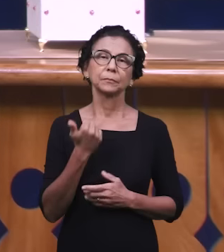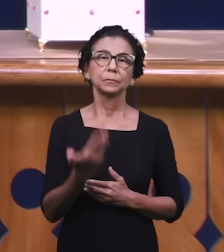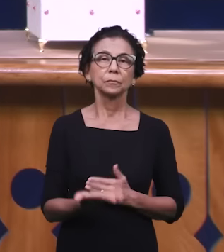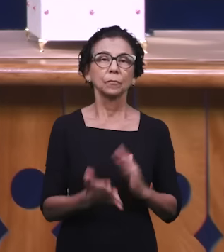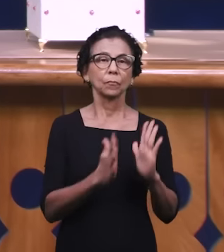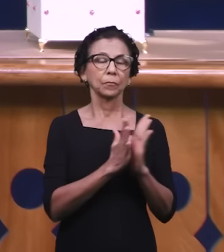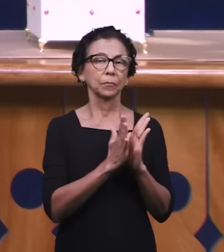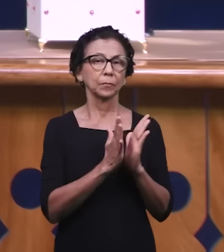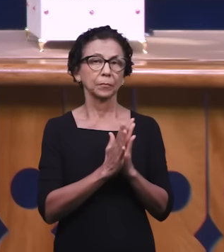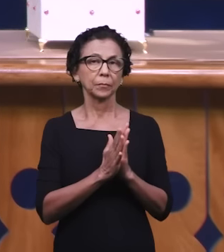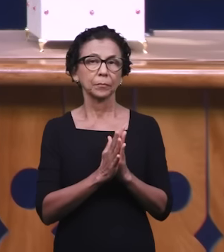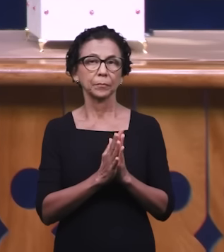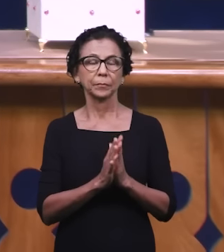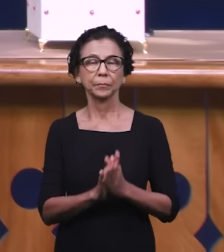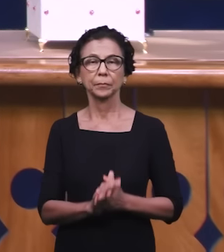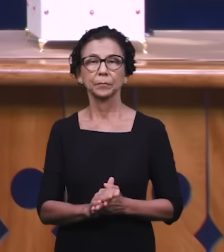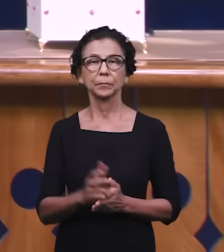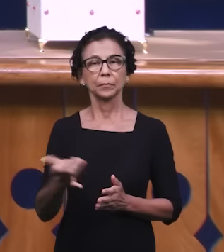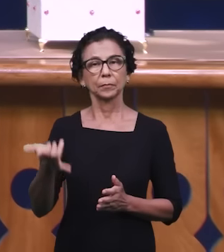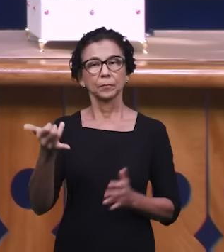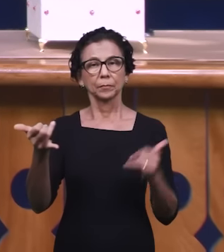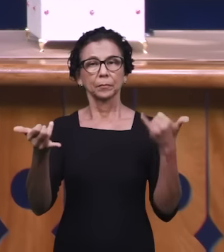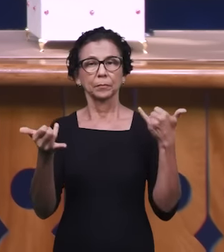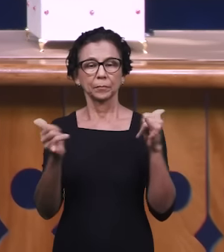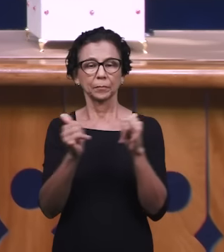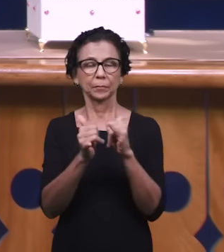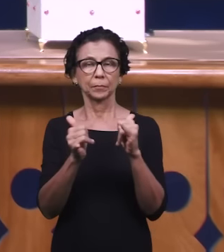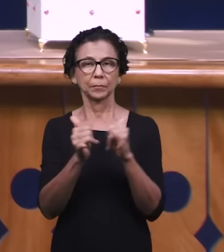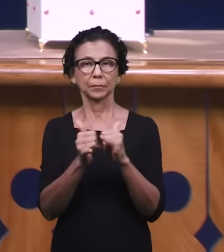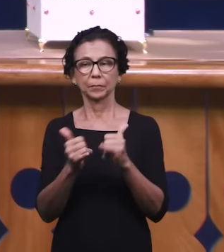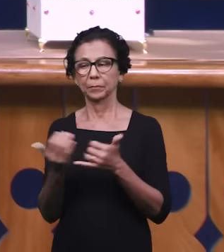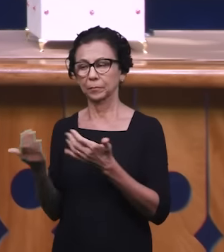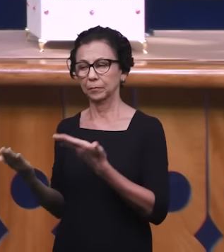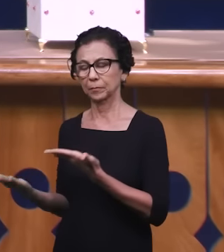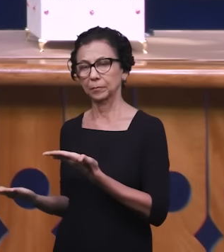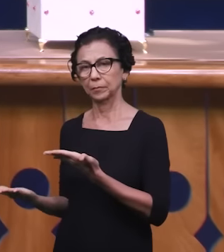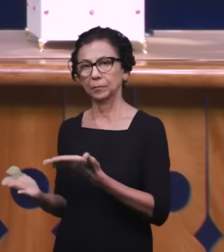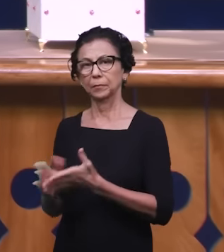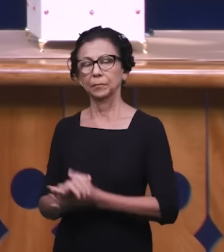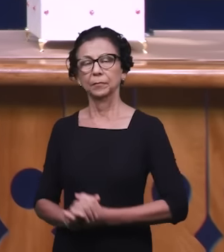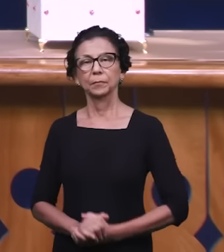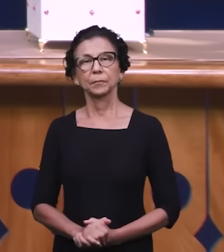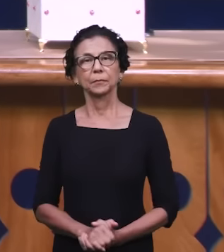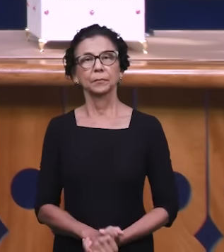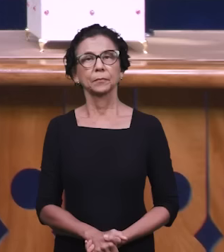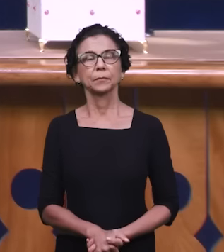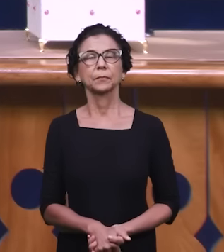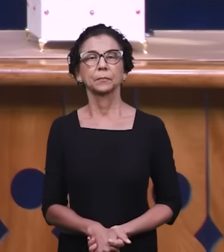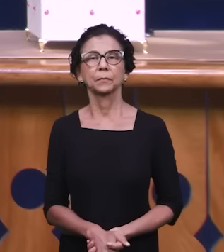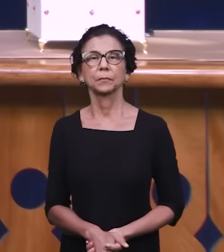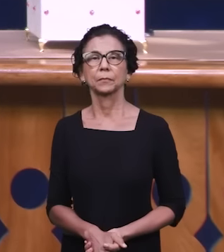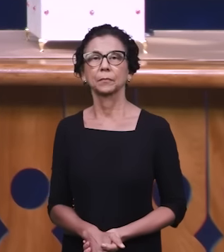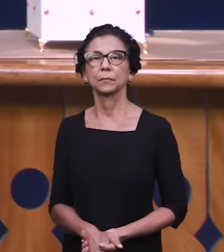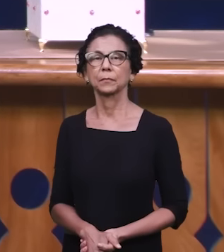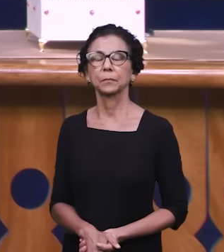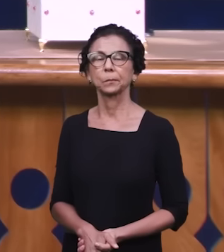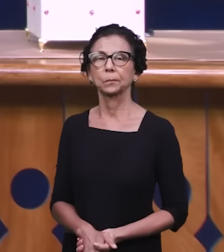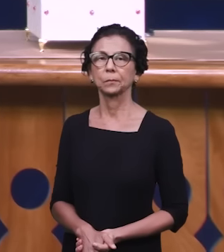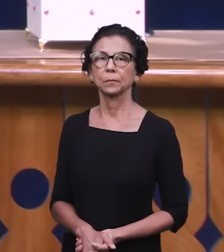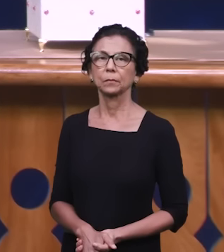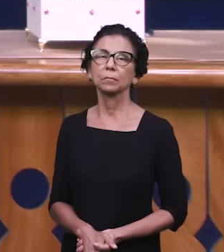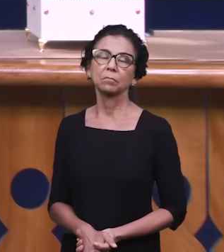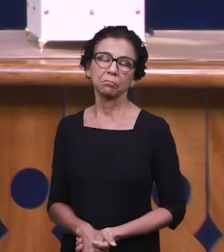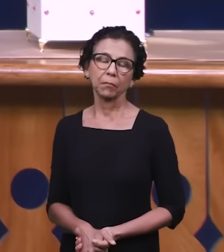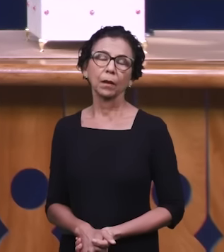assistência pelo telefone, o telefone 0800, está registrado aí também, 0800 707